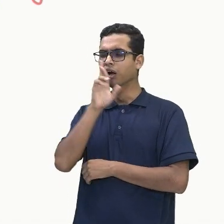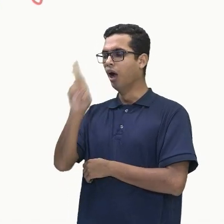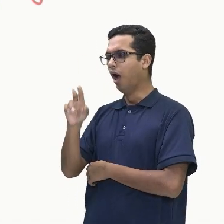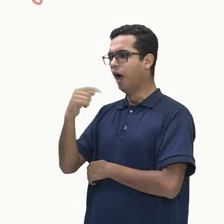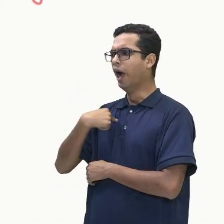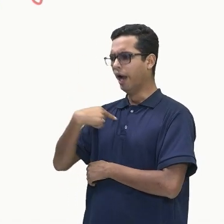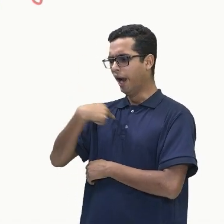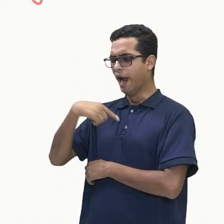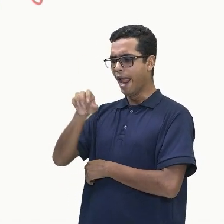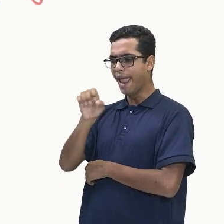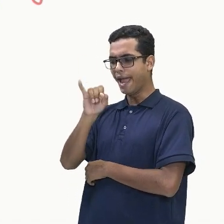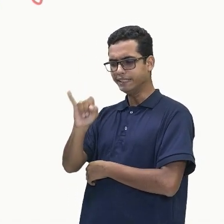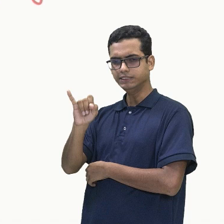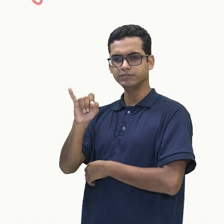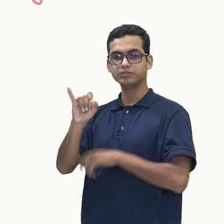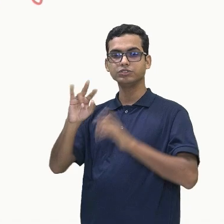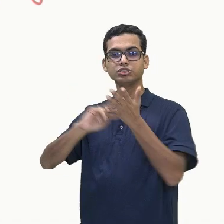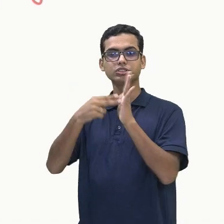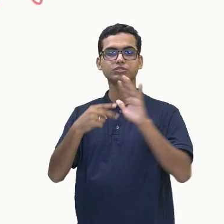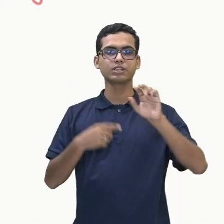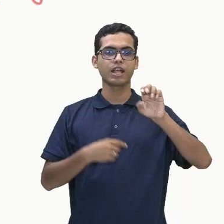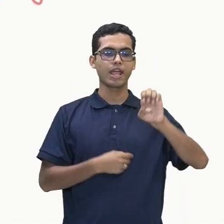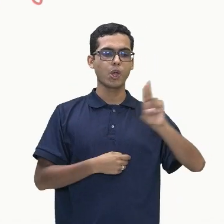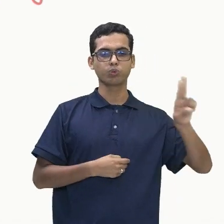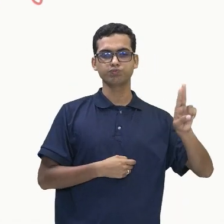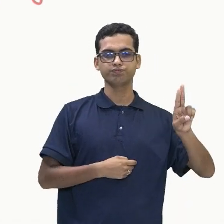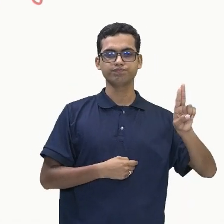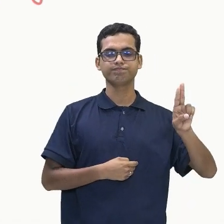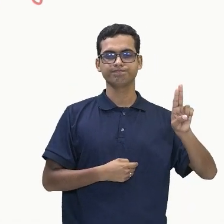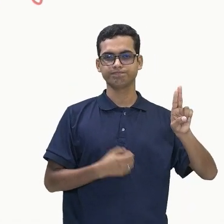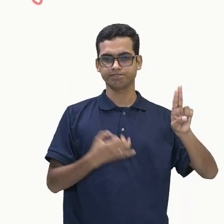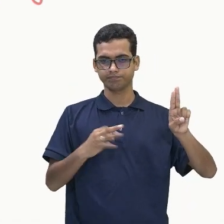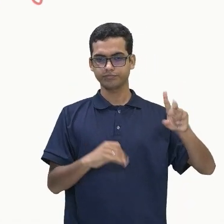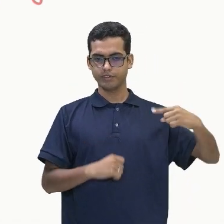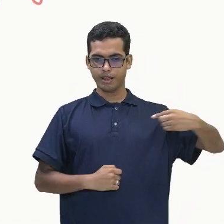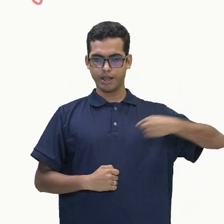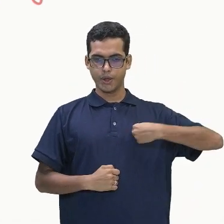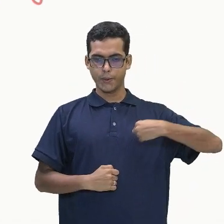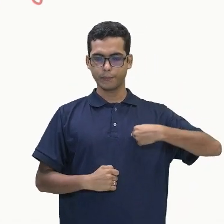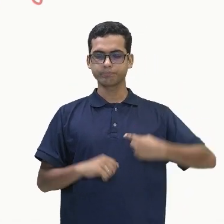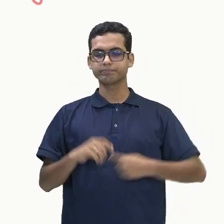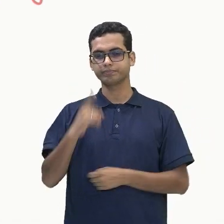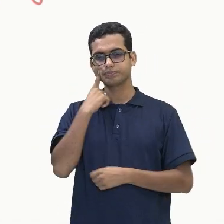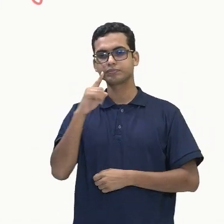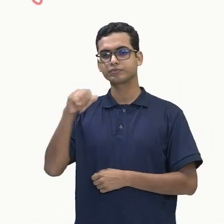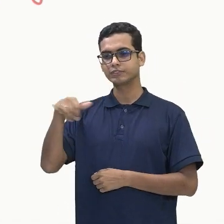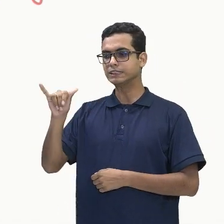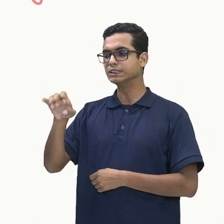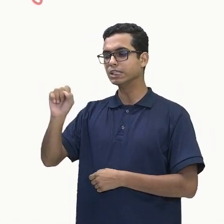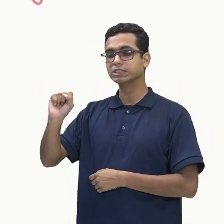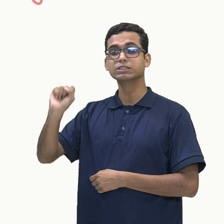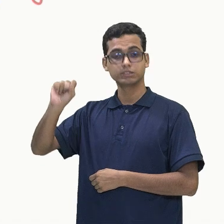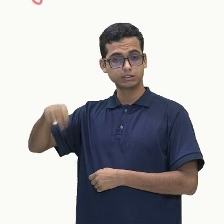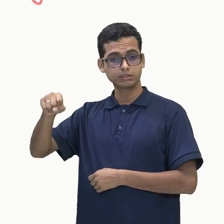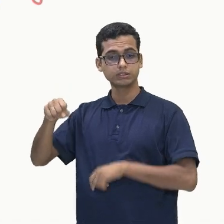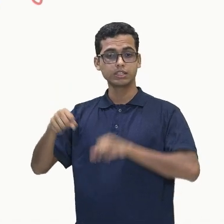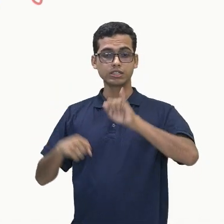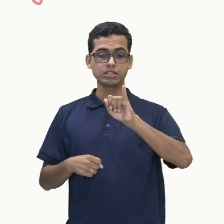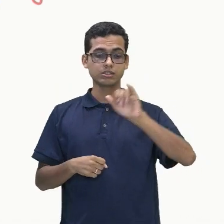enviando? Sim, eu estou, ok? Aqui, na terceira, eu repliquei o